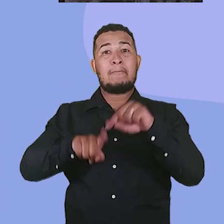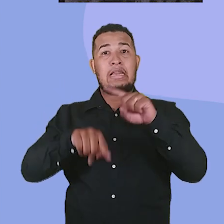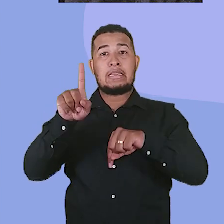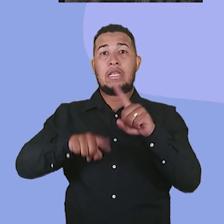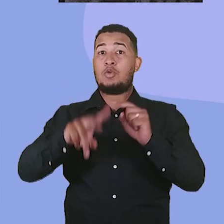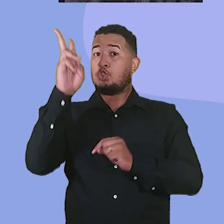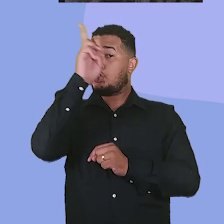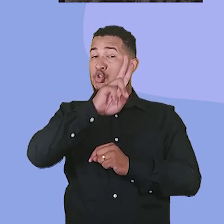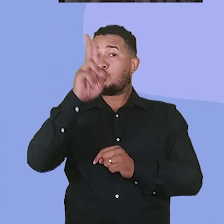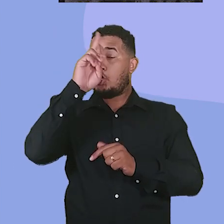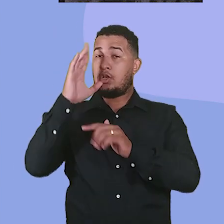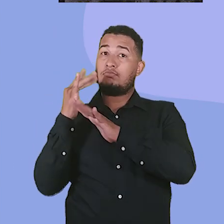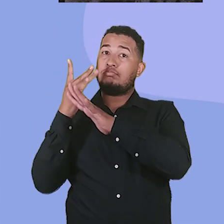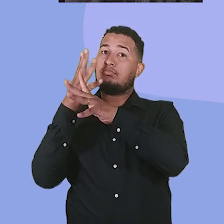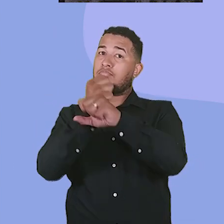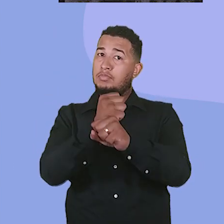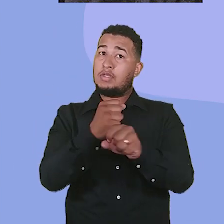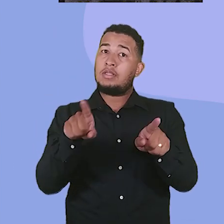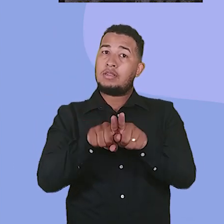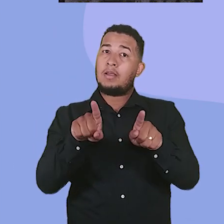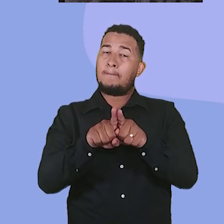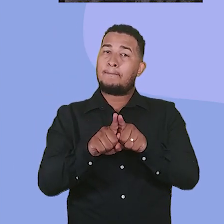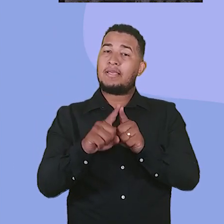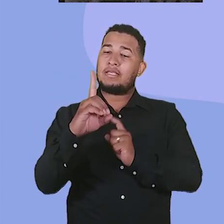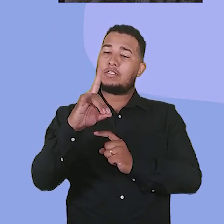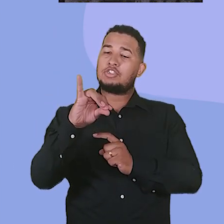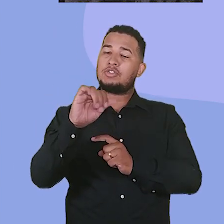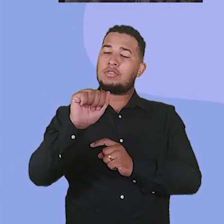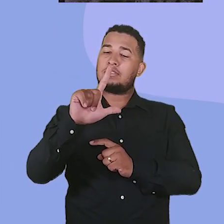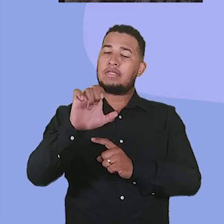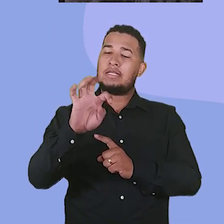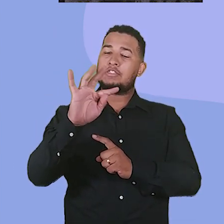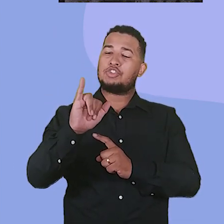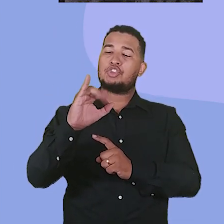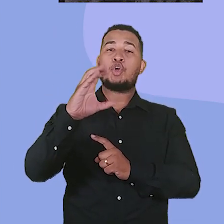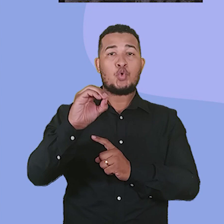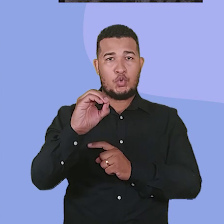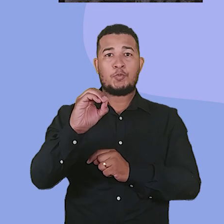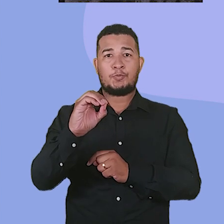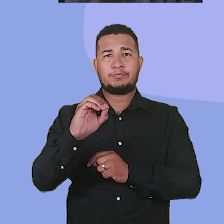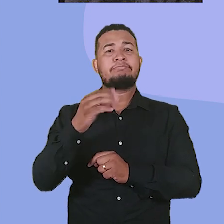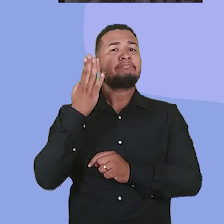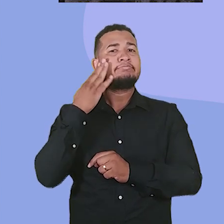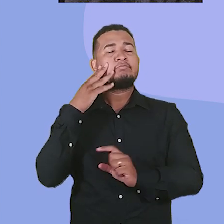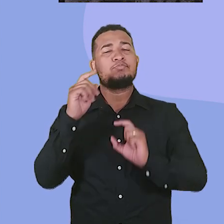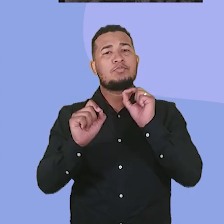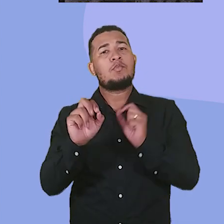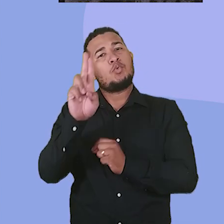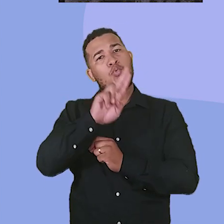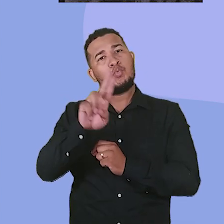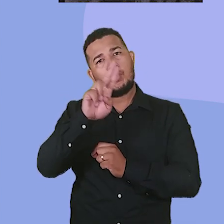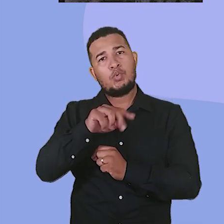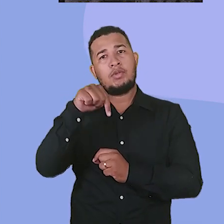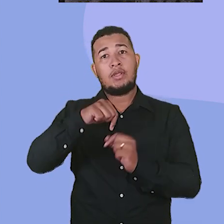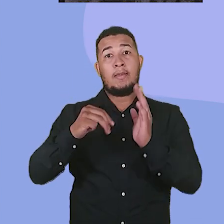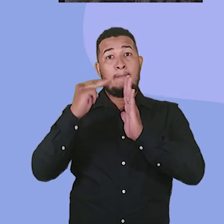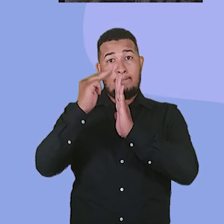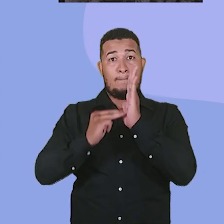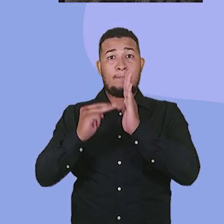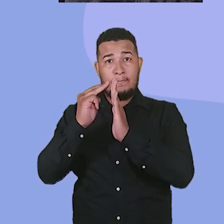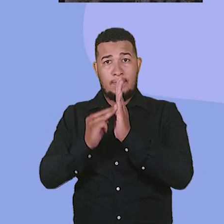materialismo histórico e dialético, né? Da mesma forma que a gente está usando